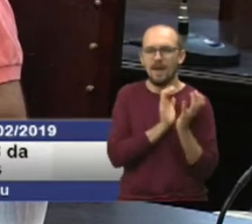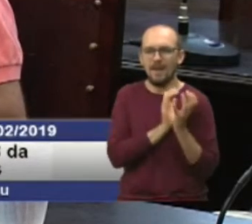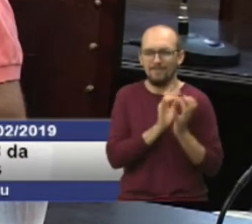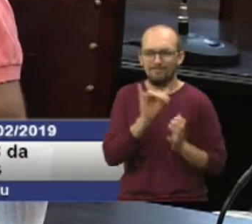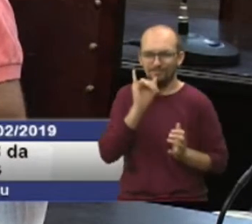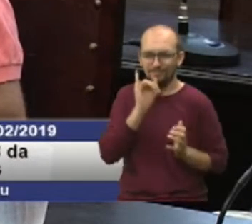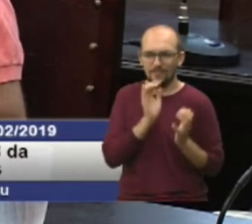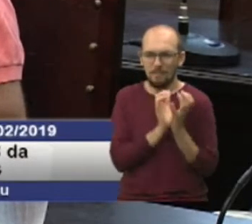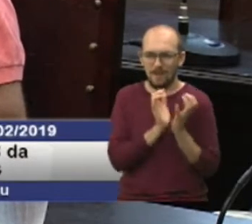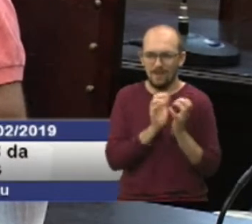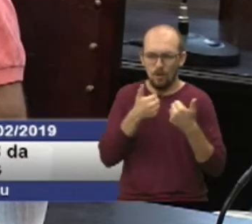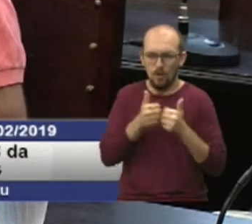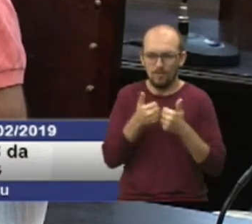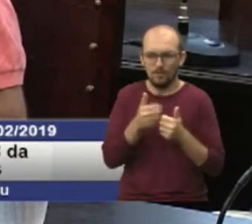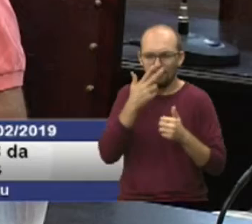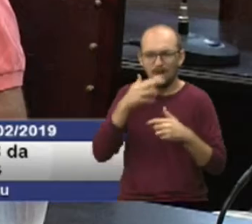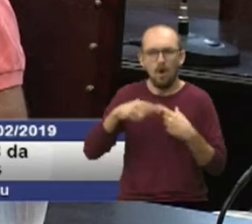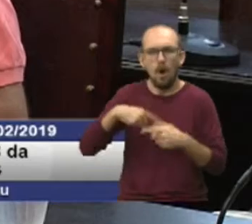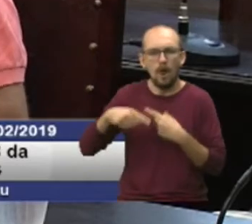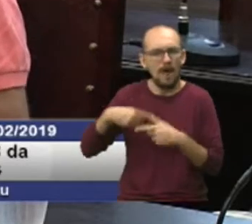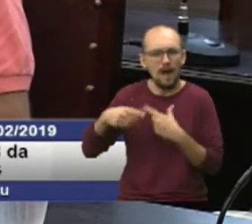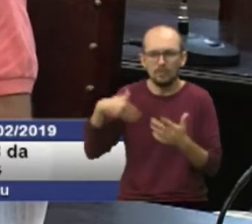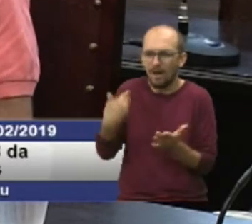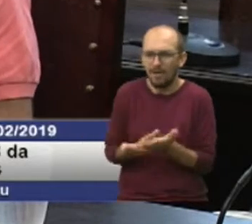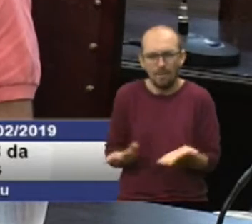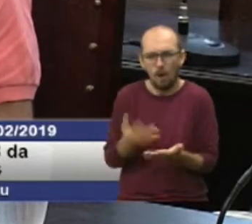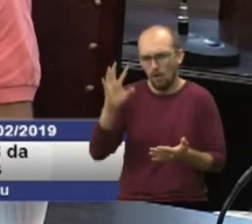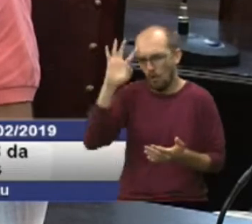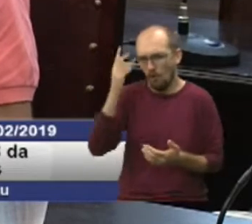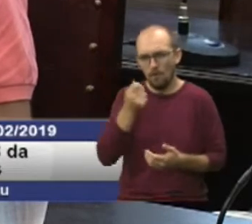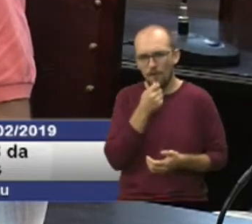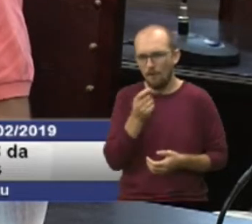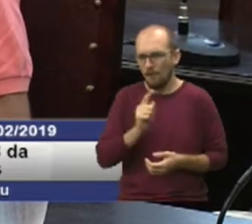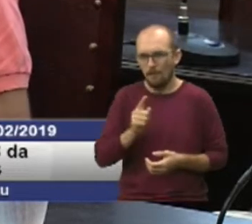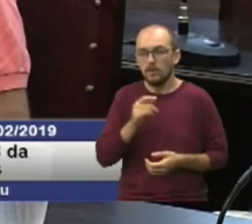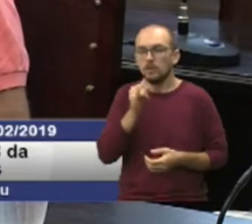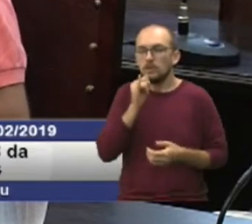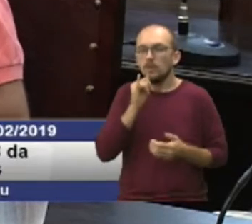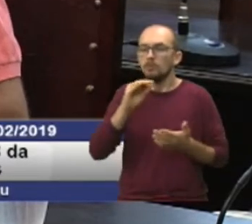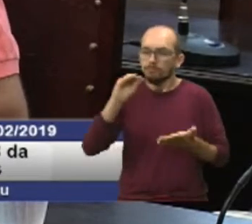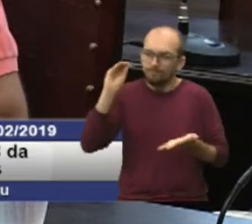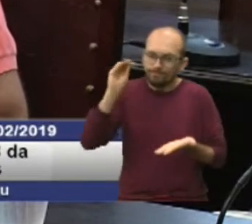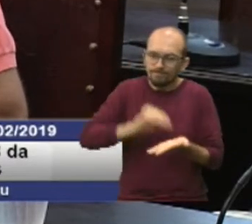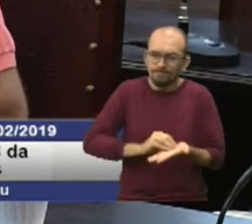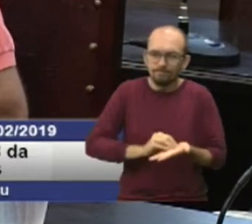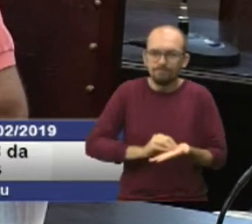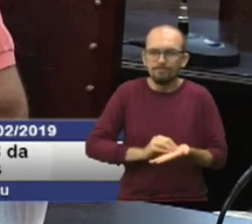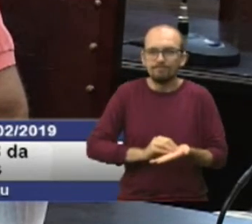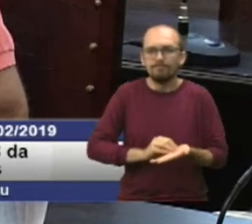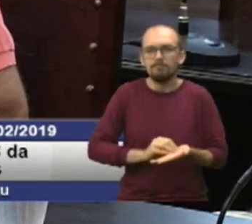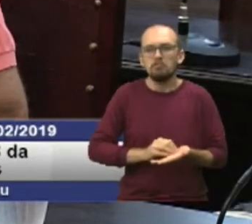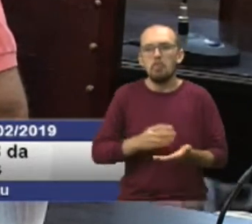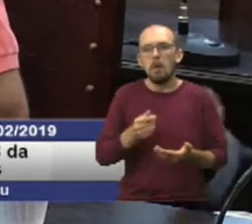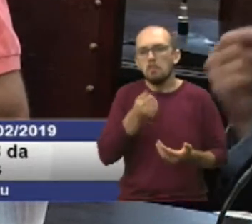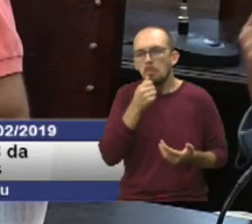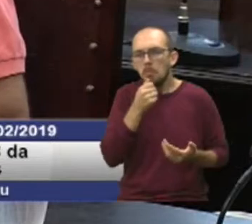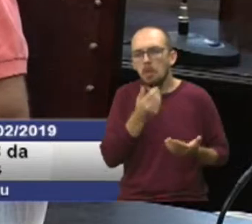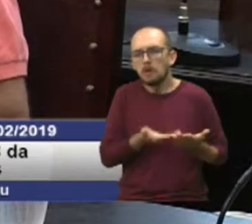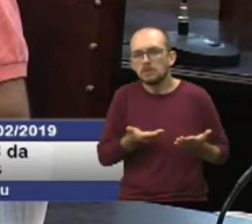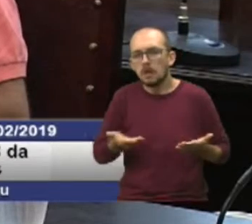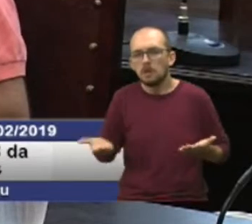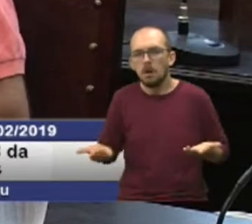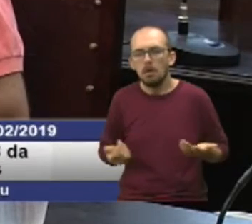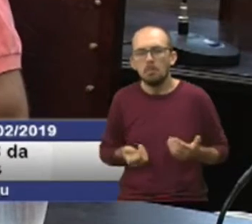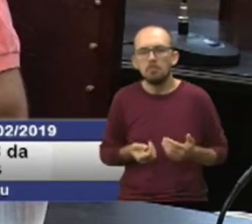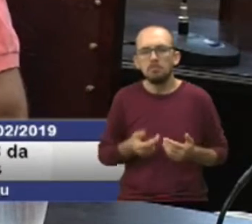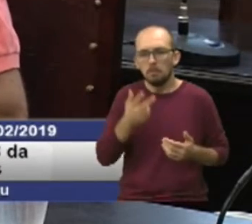Tá? Tá enrolado praticamente até hoje. Se coloca no programa, não sai a licitação.